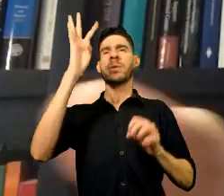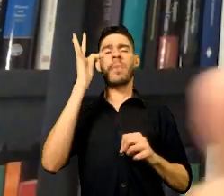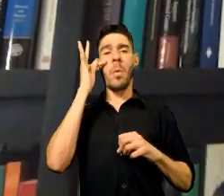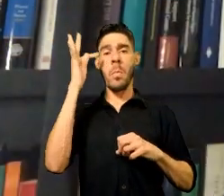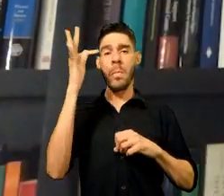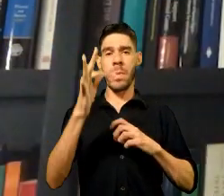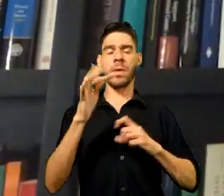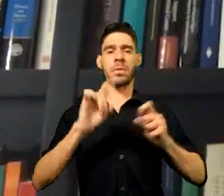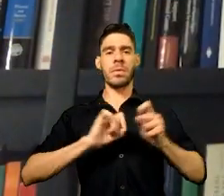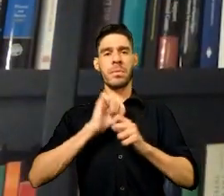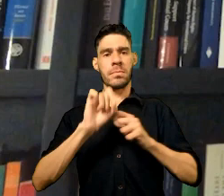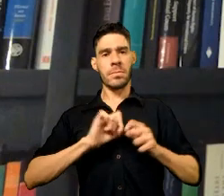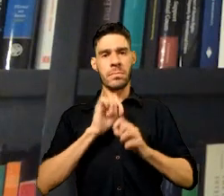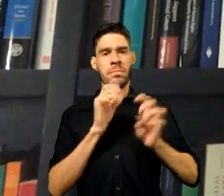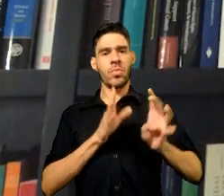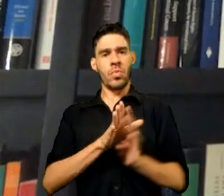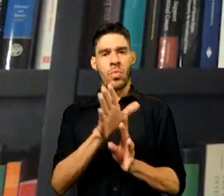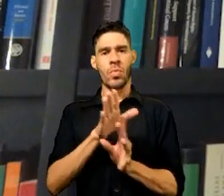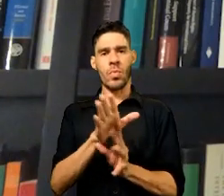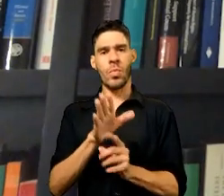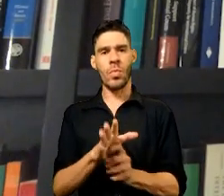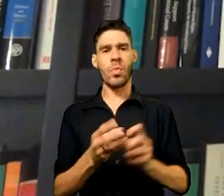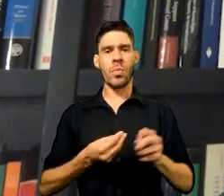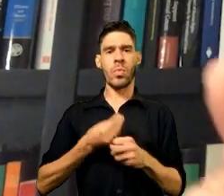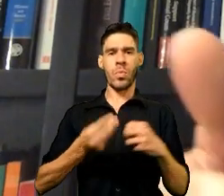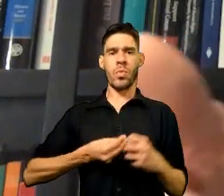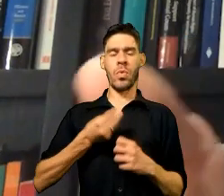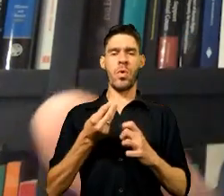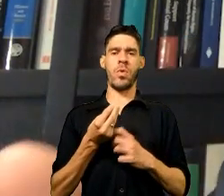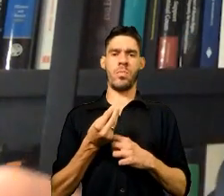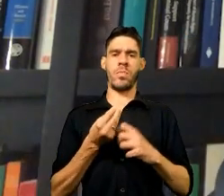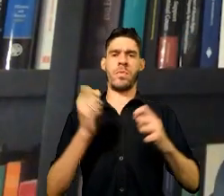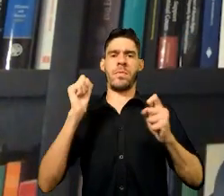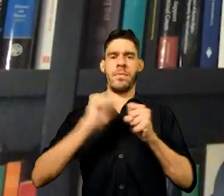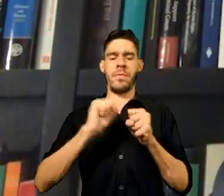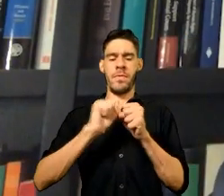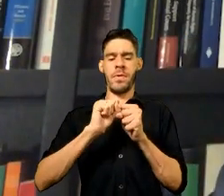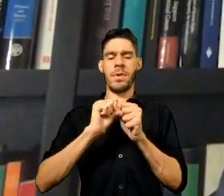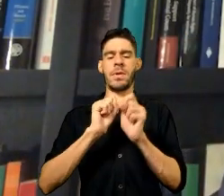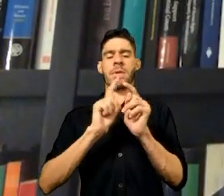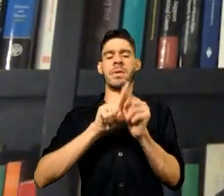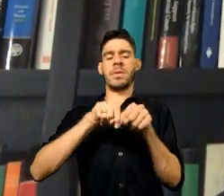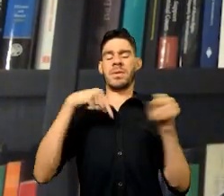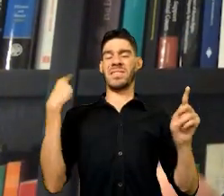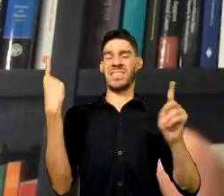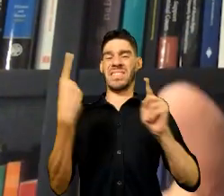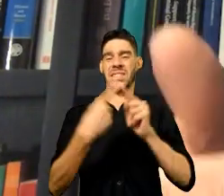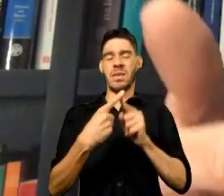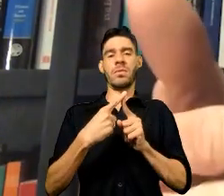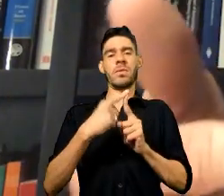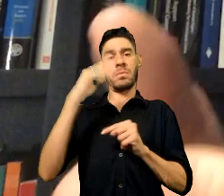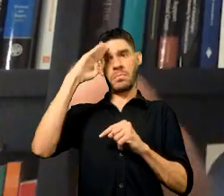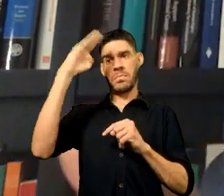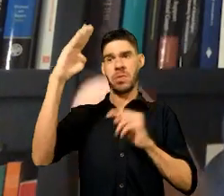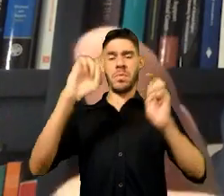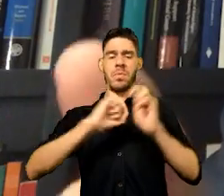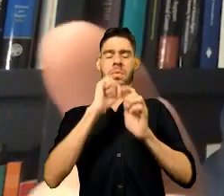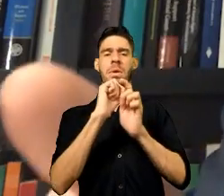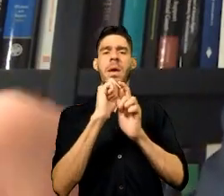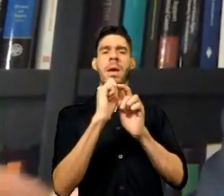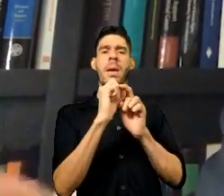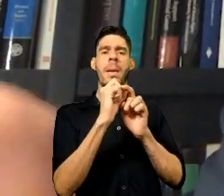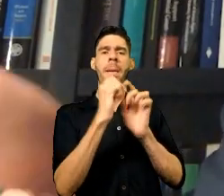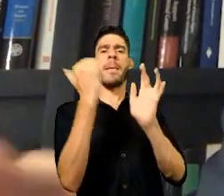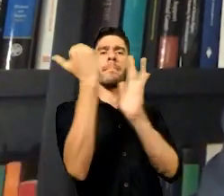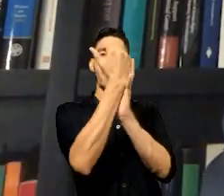às testemunhas, orientando como que seria realizado o ato e, sobretudo,